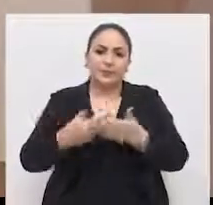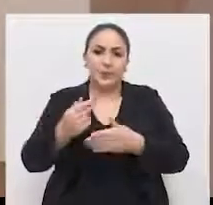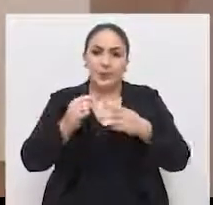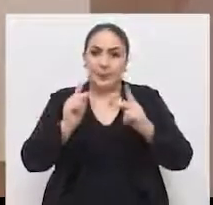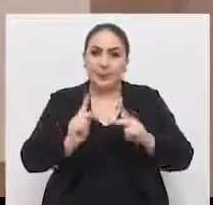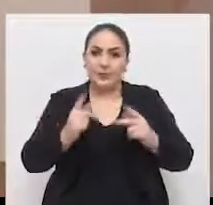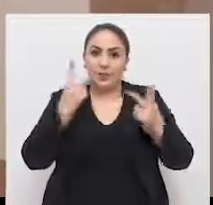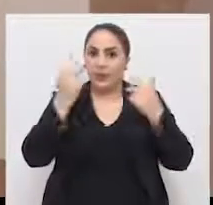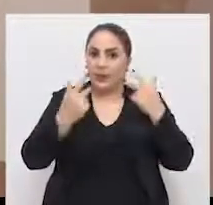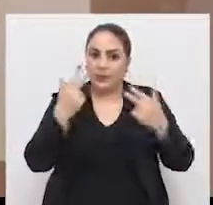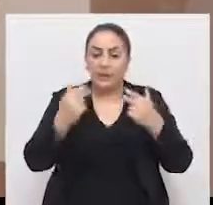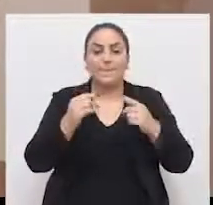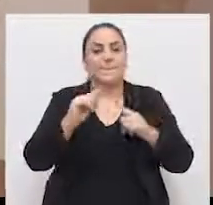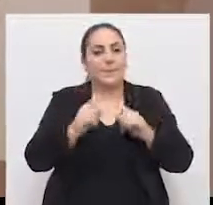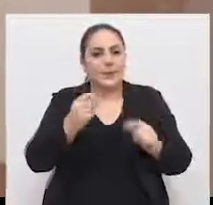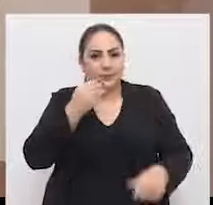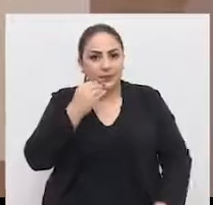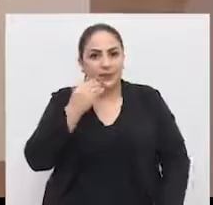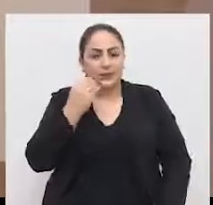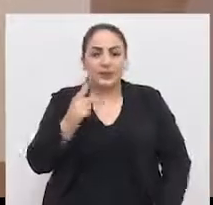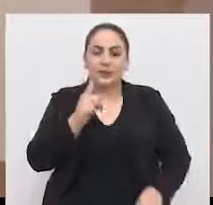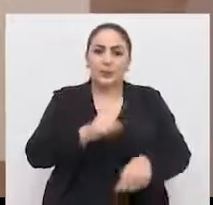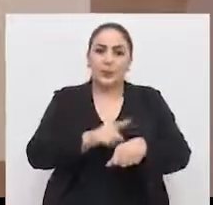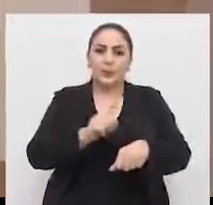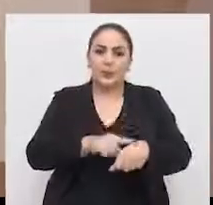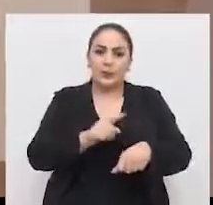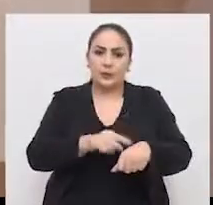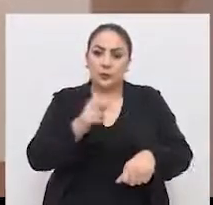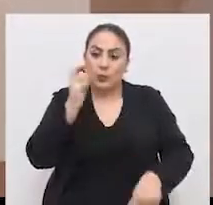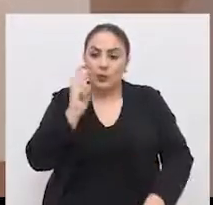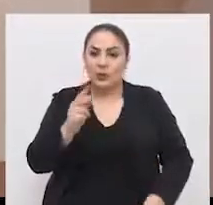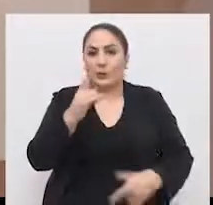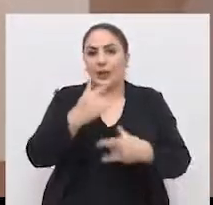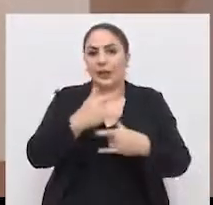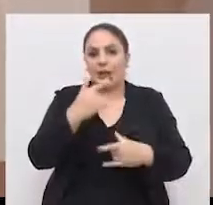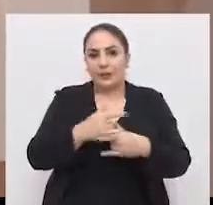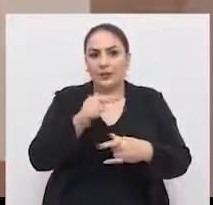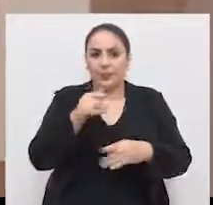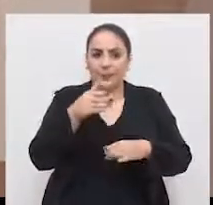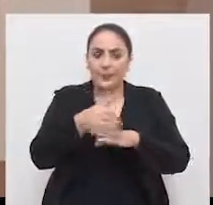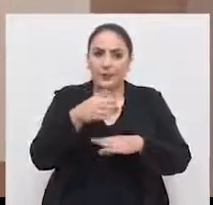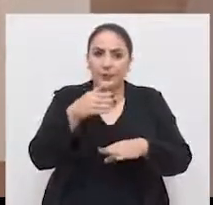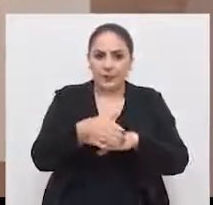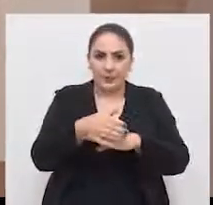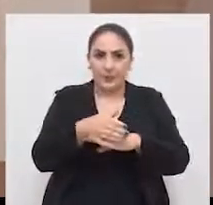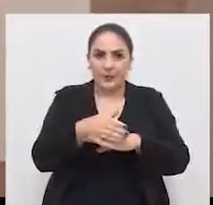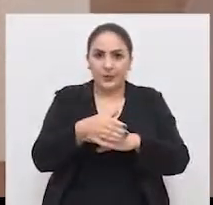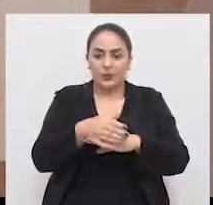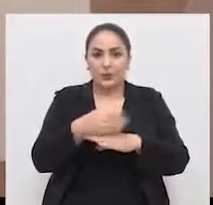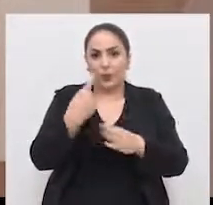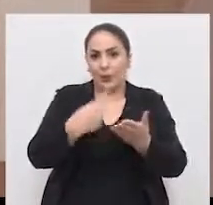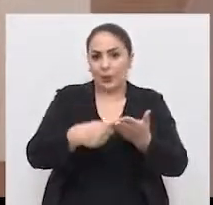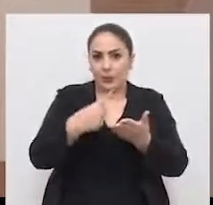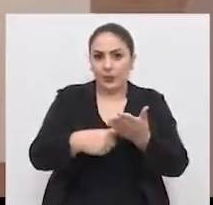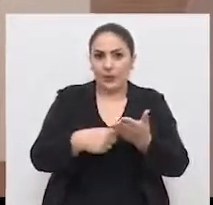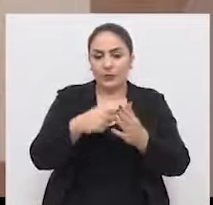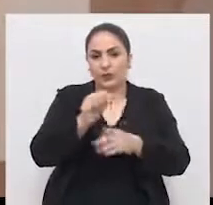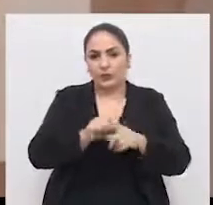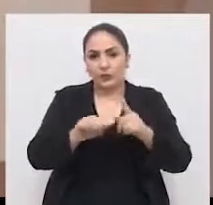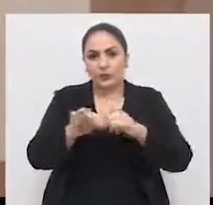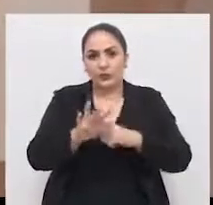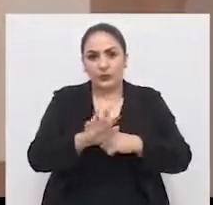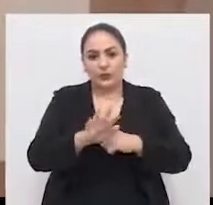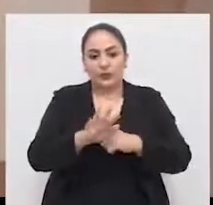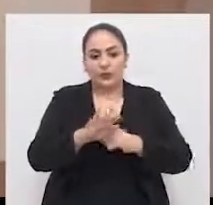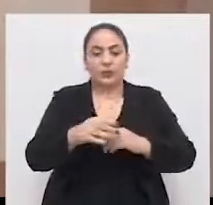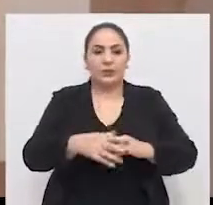cabeleireiro, mas claro que nesse momento, você olhando numa live, você participando de um compromisso